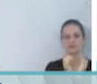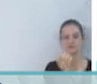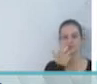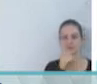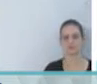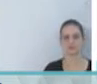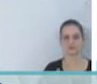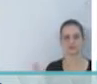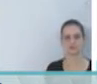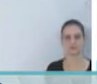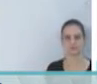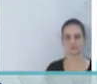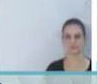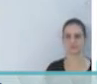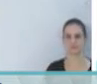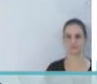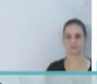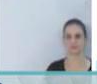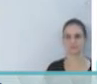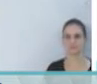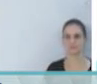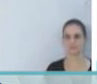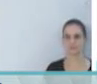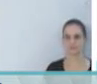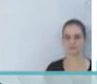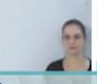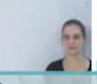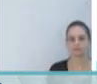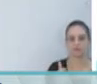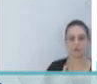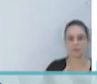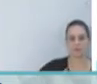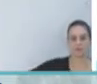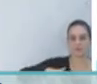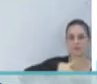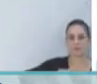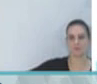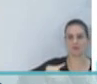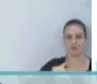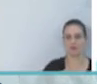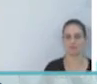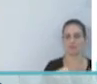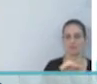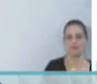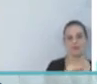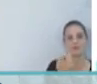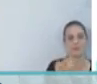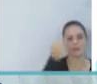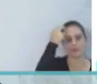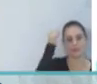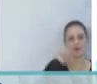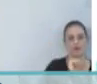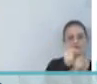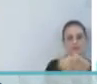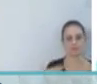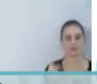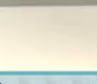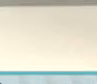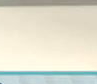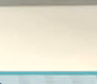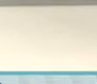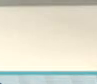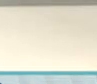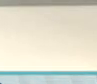de que eu tinha ganhado em primeiro lugar com 54,6% dos votos da escola